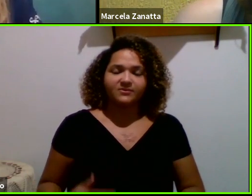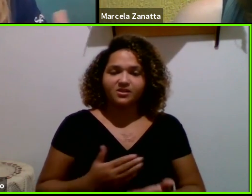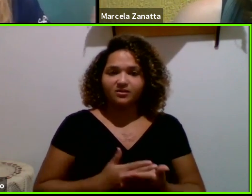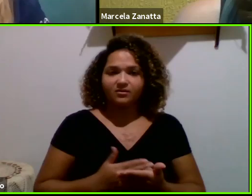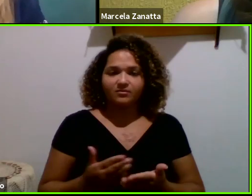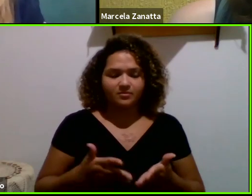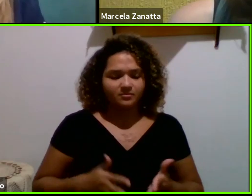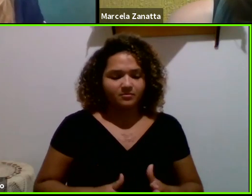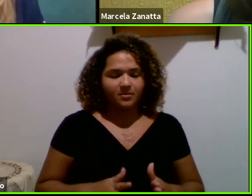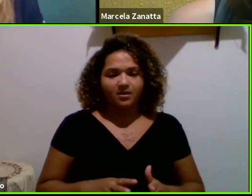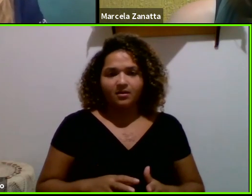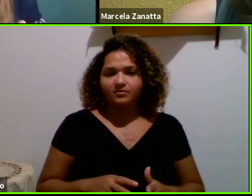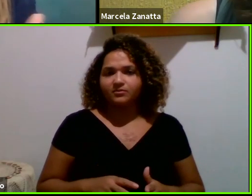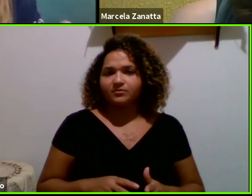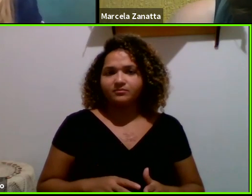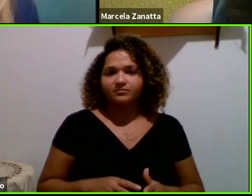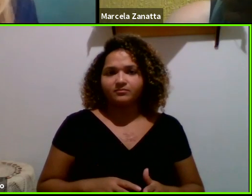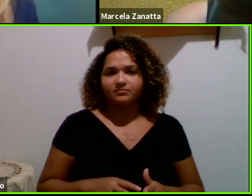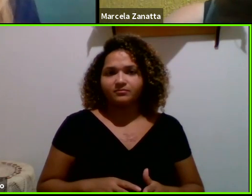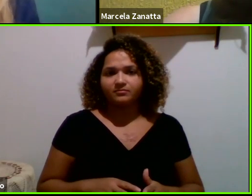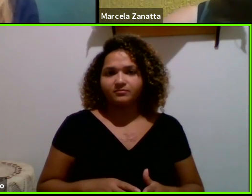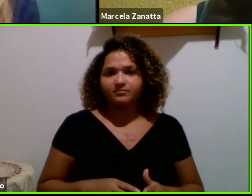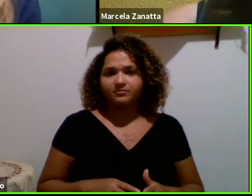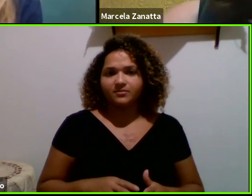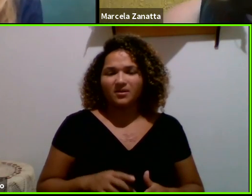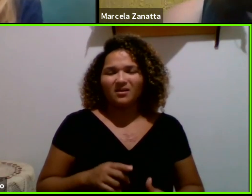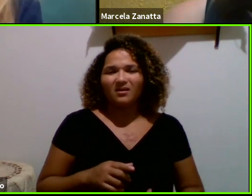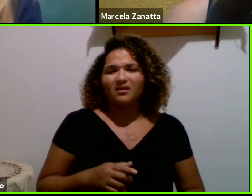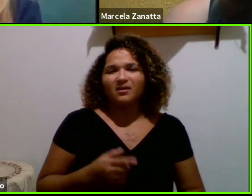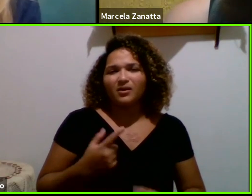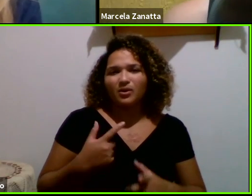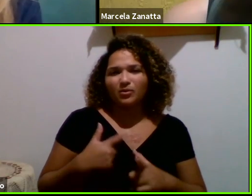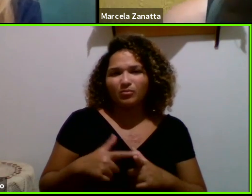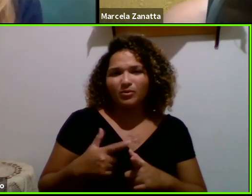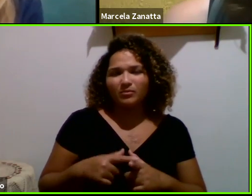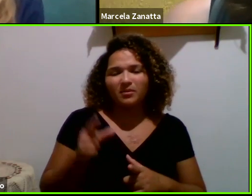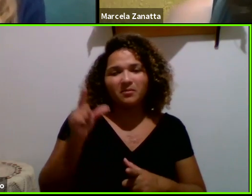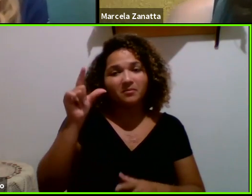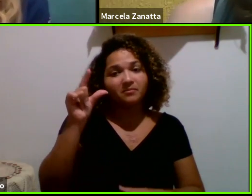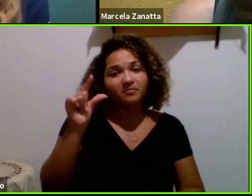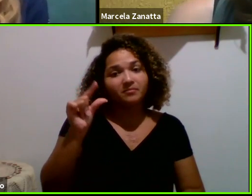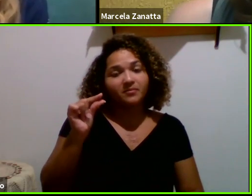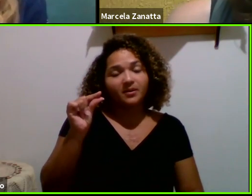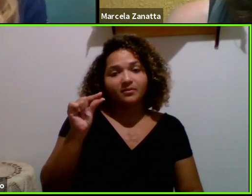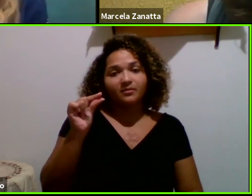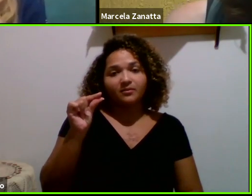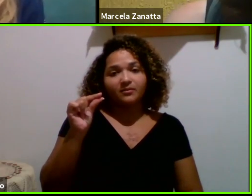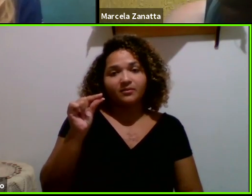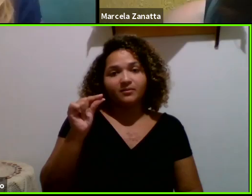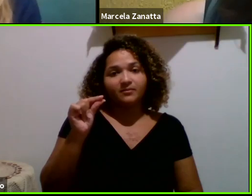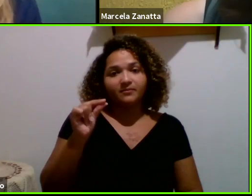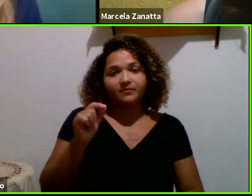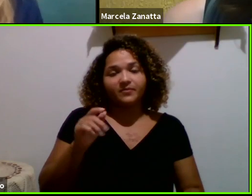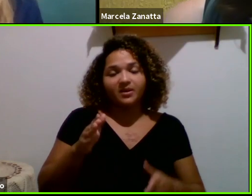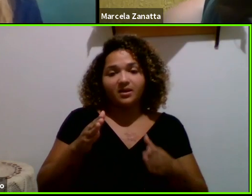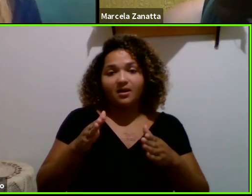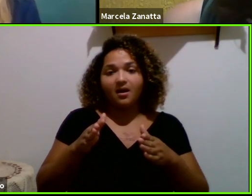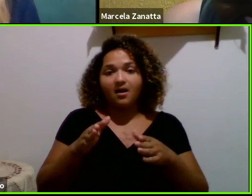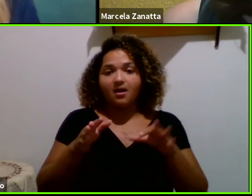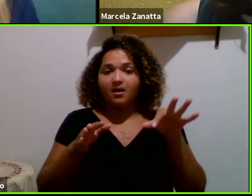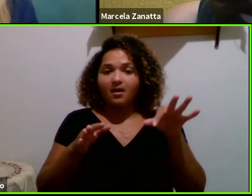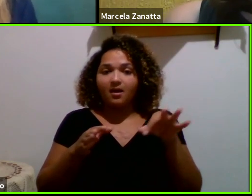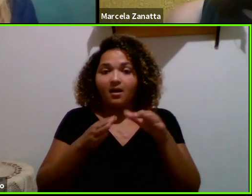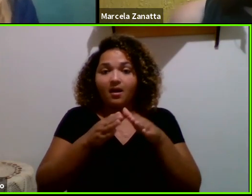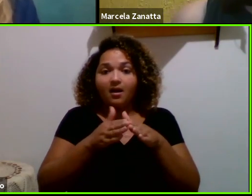a chance de uma distócia é muito menor, porque, olha, amplia o estreito inferior da bacia 1,5